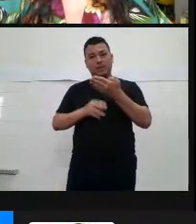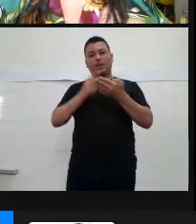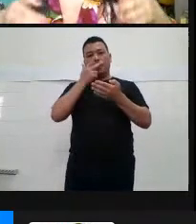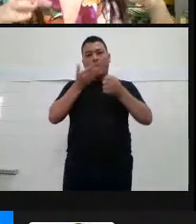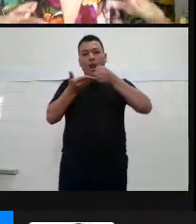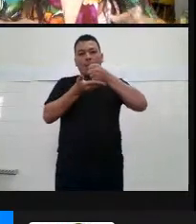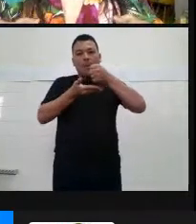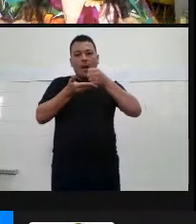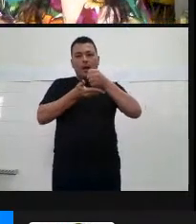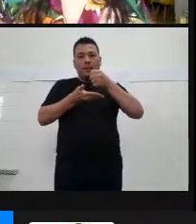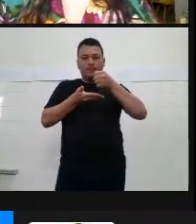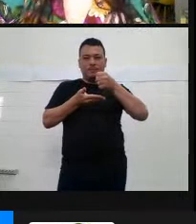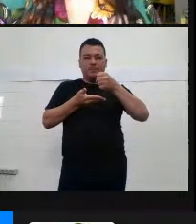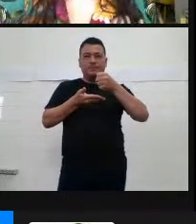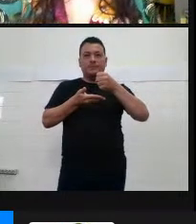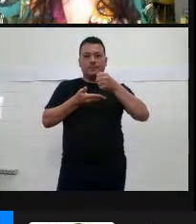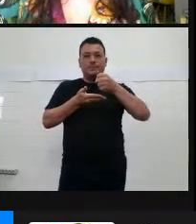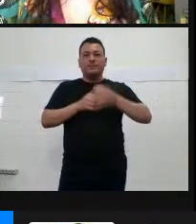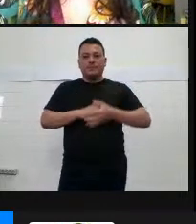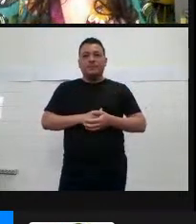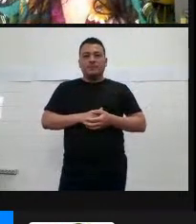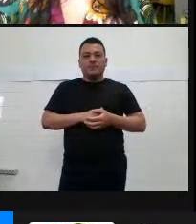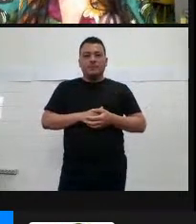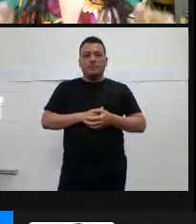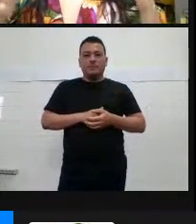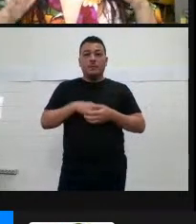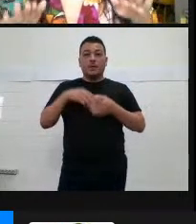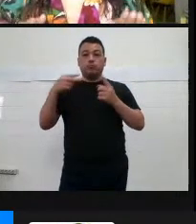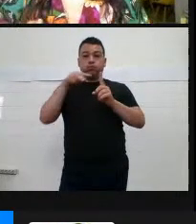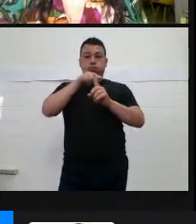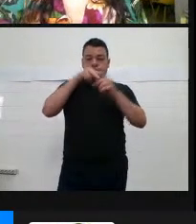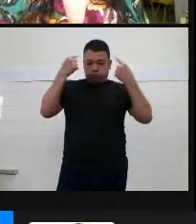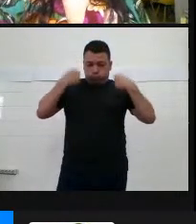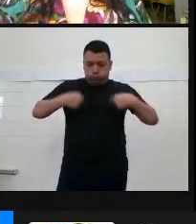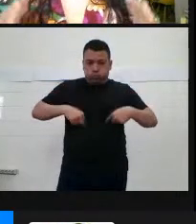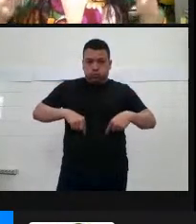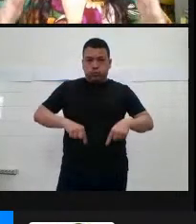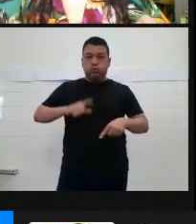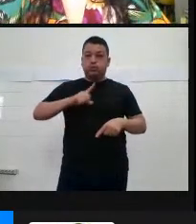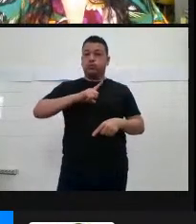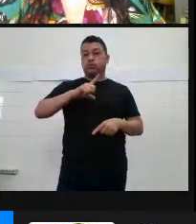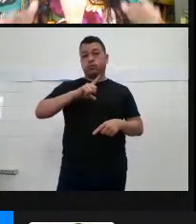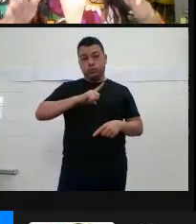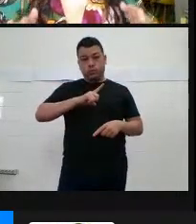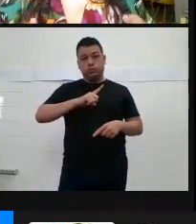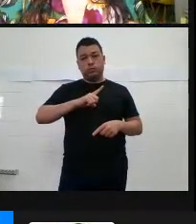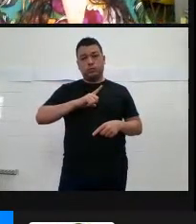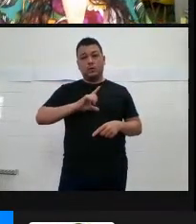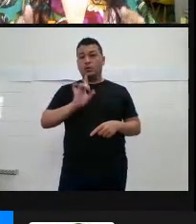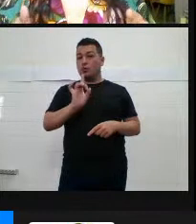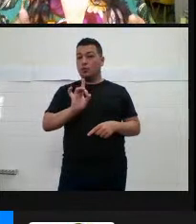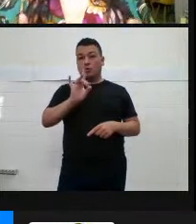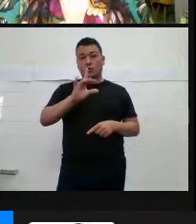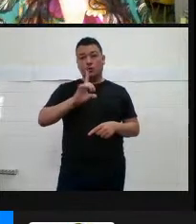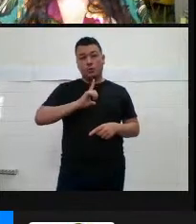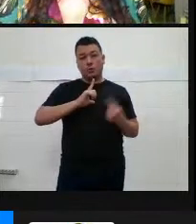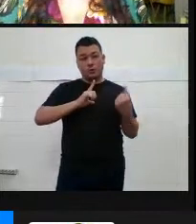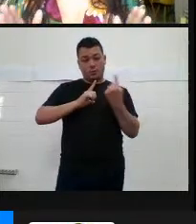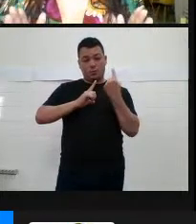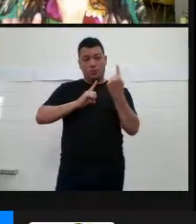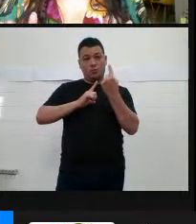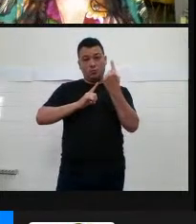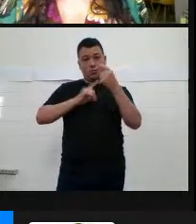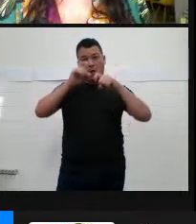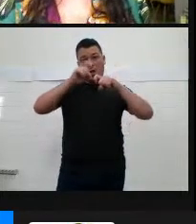então, que a partir da dimensão anatômica, se teria apenas um único